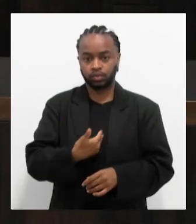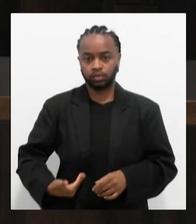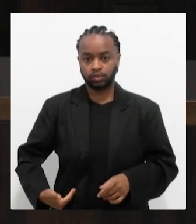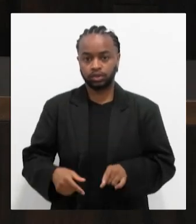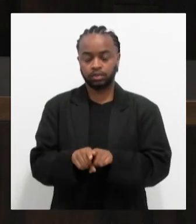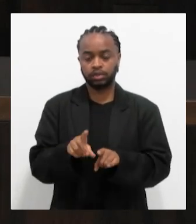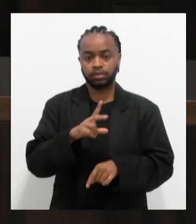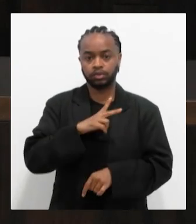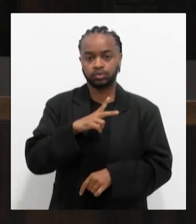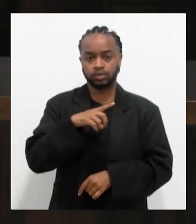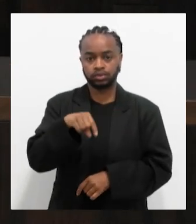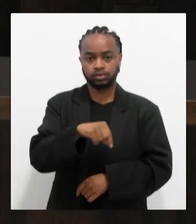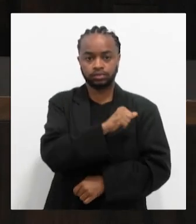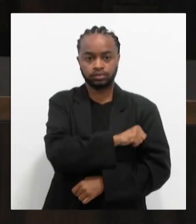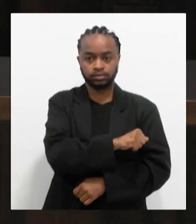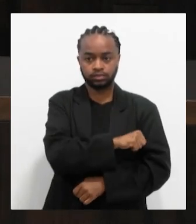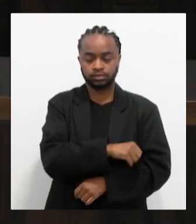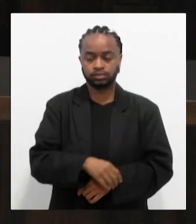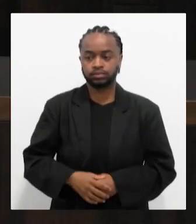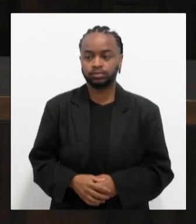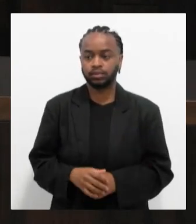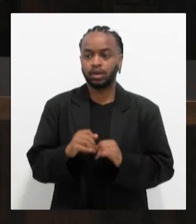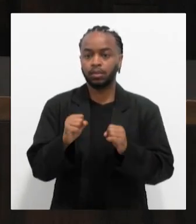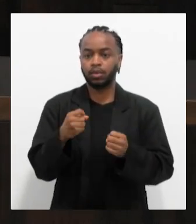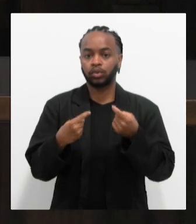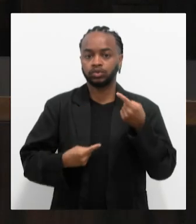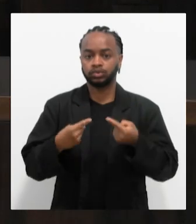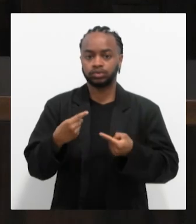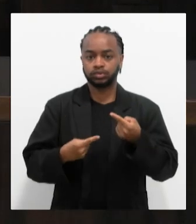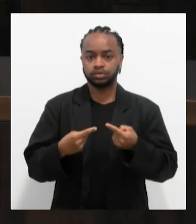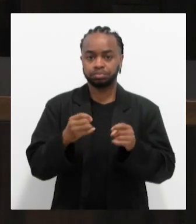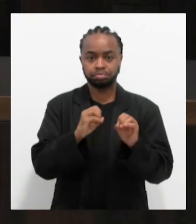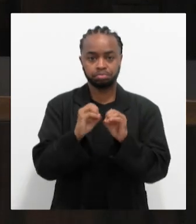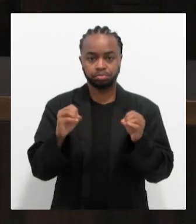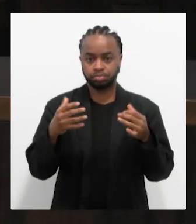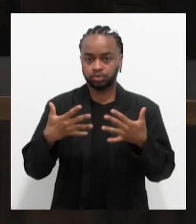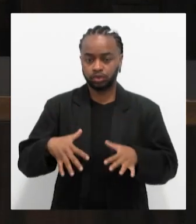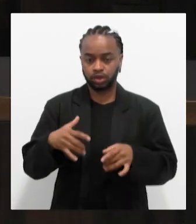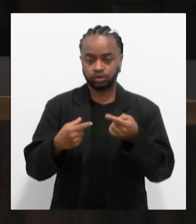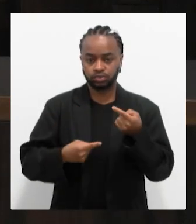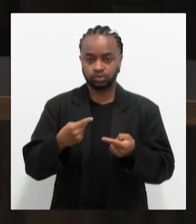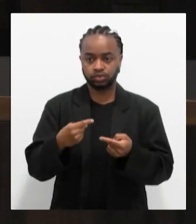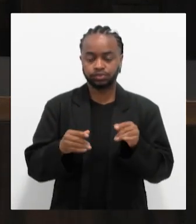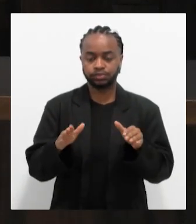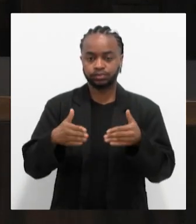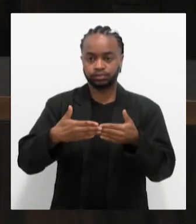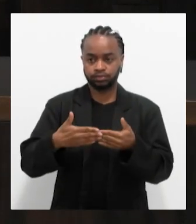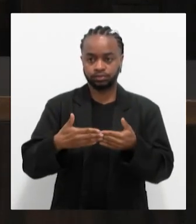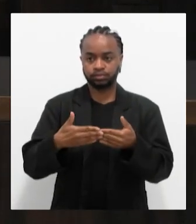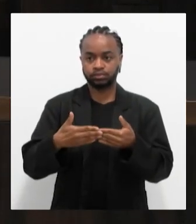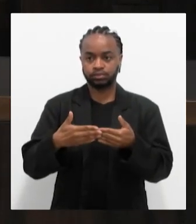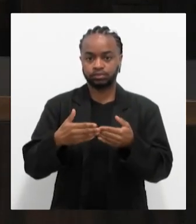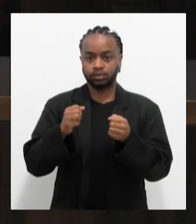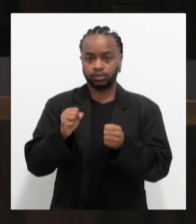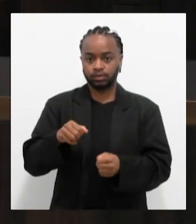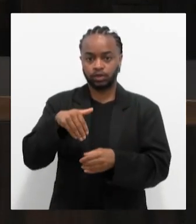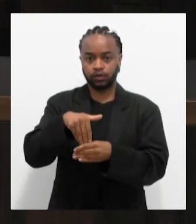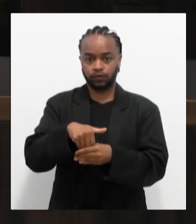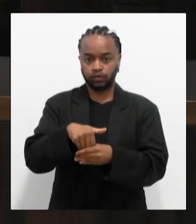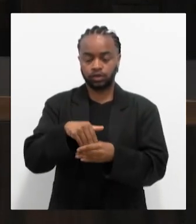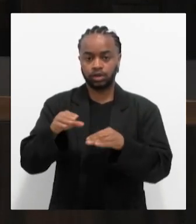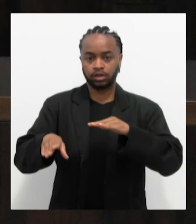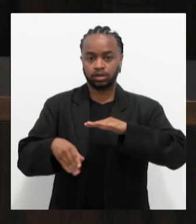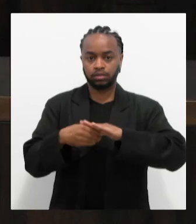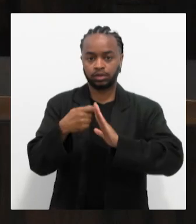de Janeiro. Em discussão. Não havendo quem queira discutir, encerrada a discussão, em votação a